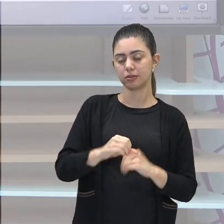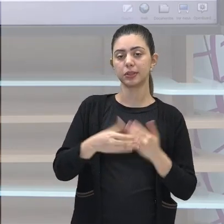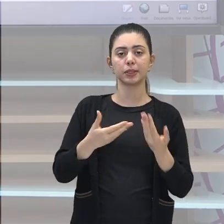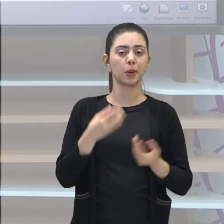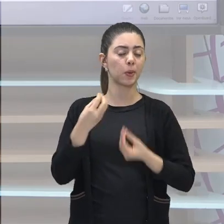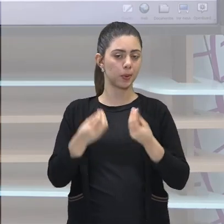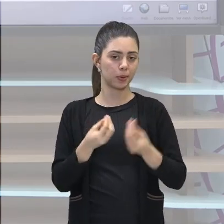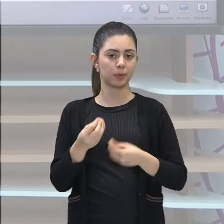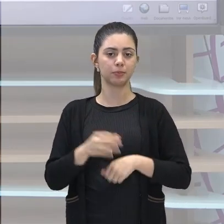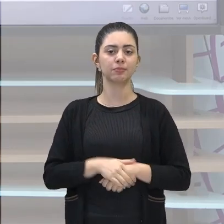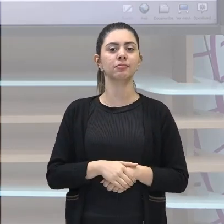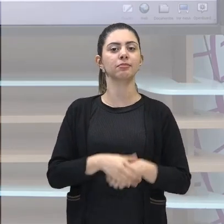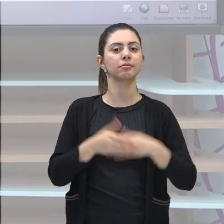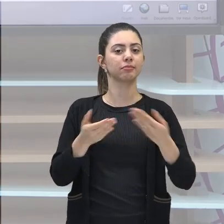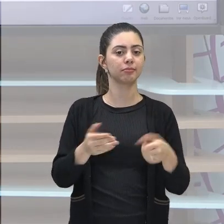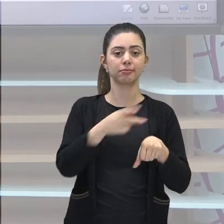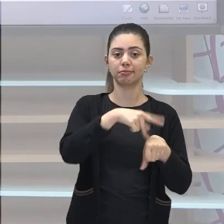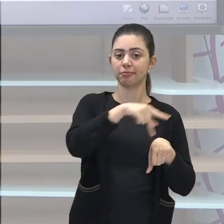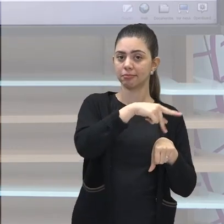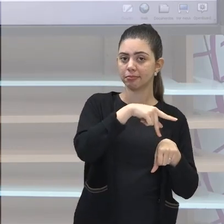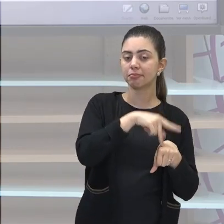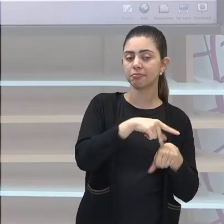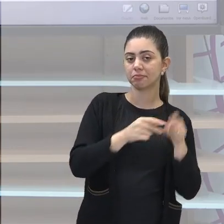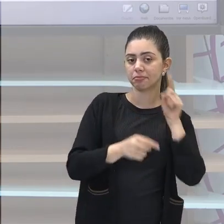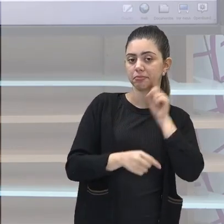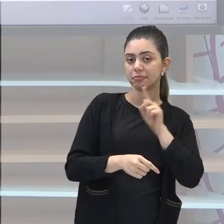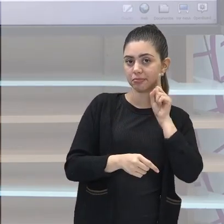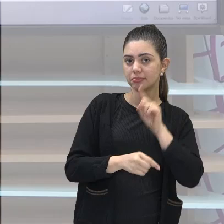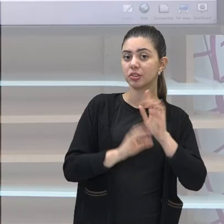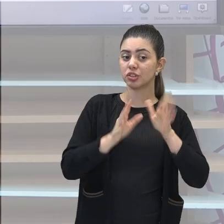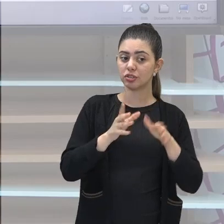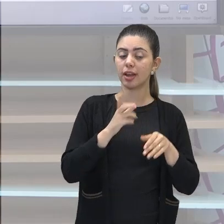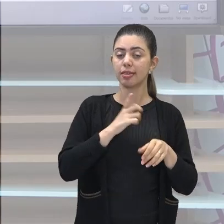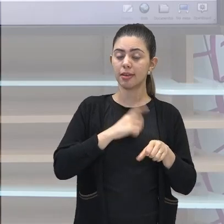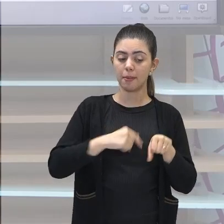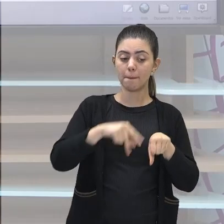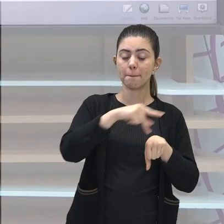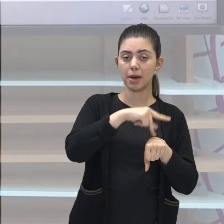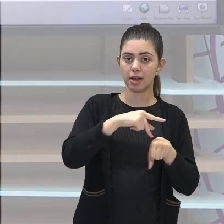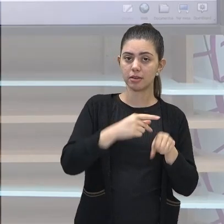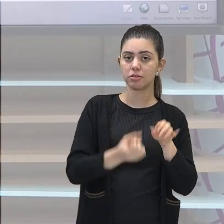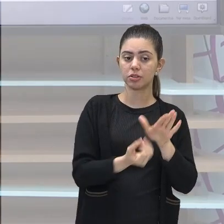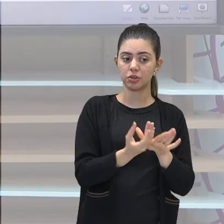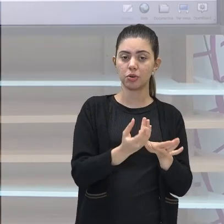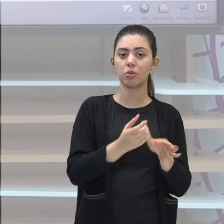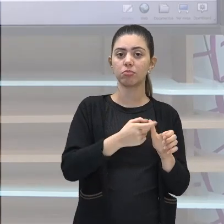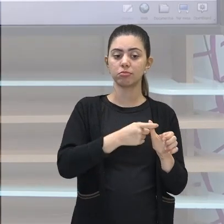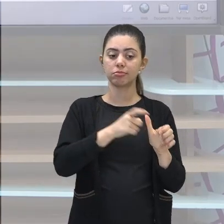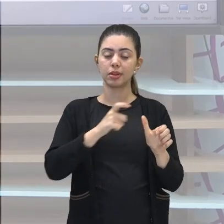qual os Estados Unidos da América, já uma nação independente,